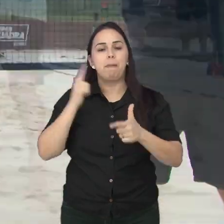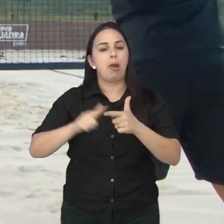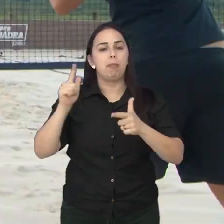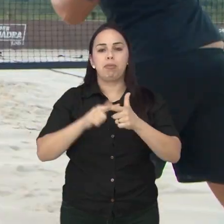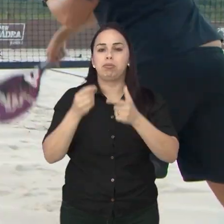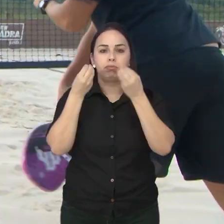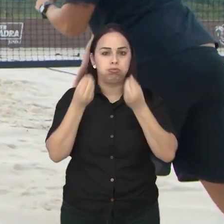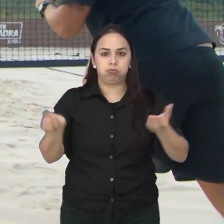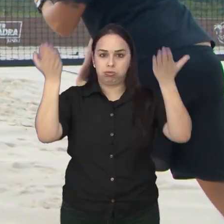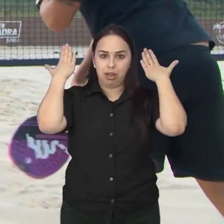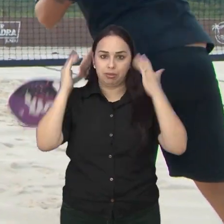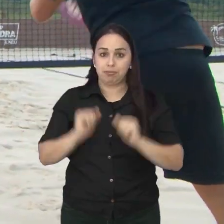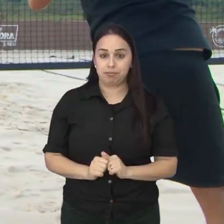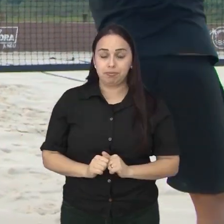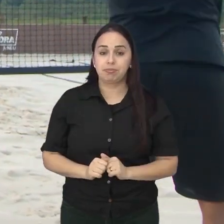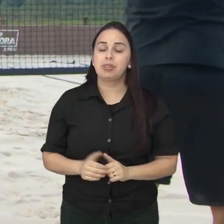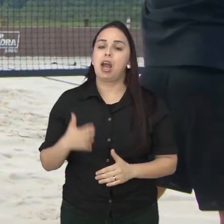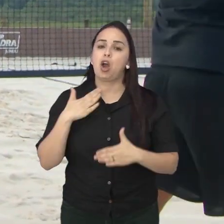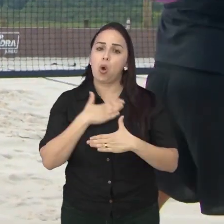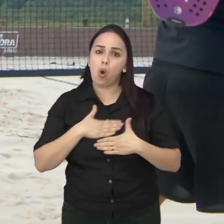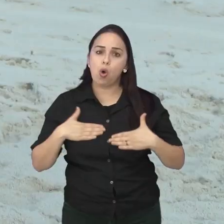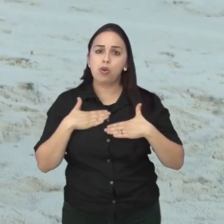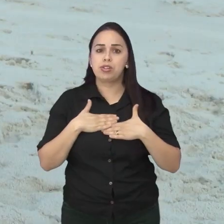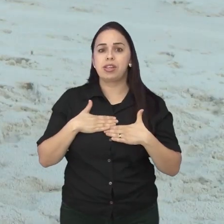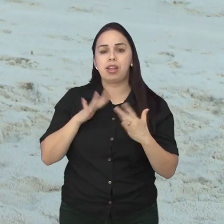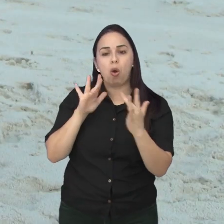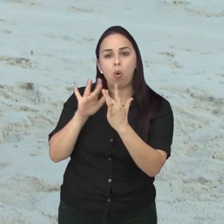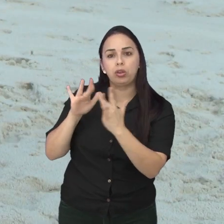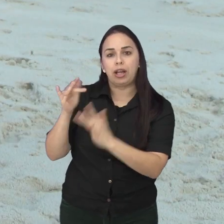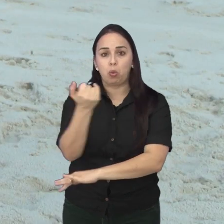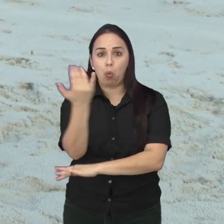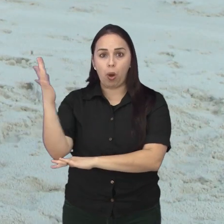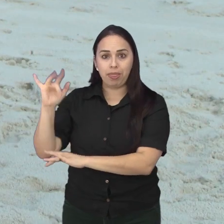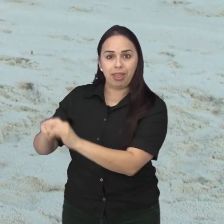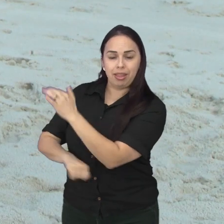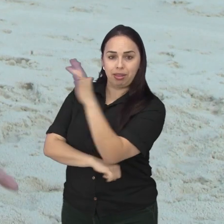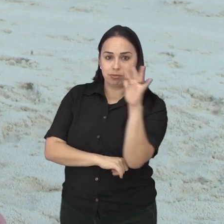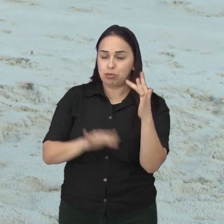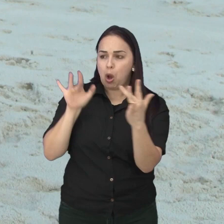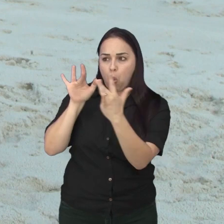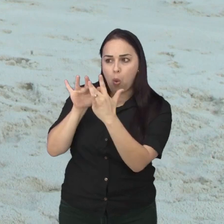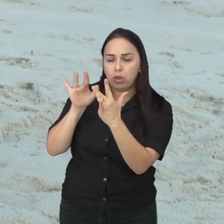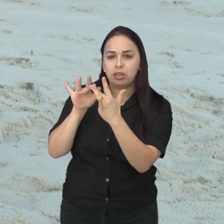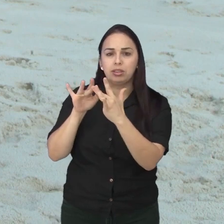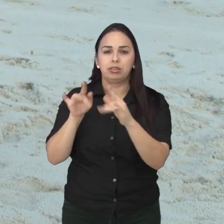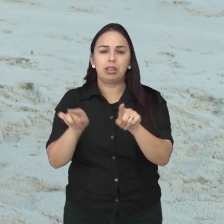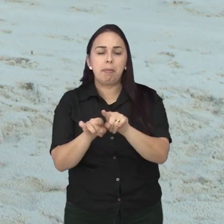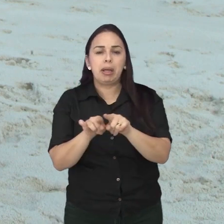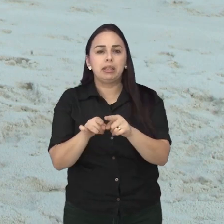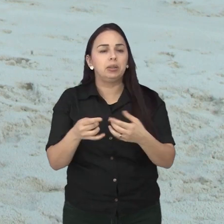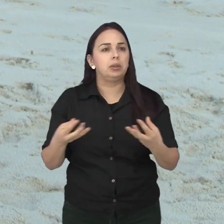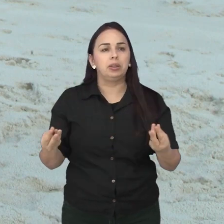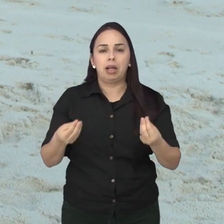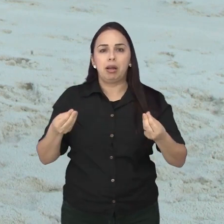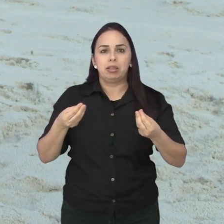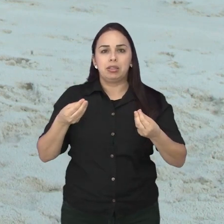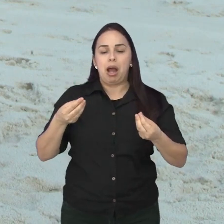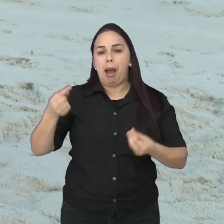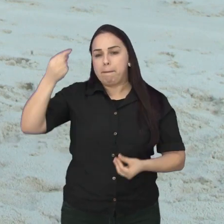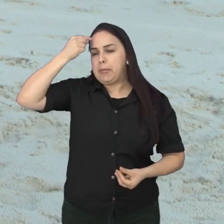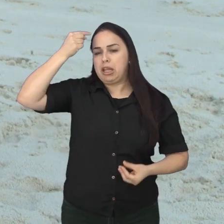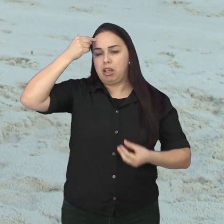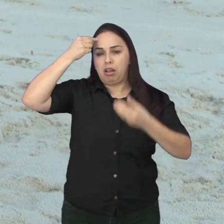relaxar e esquecer os problemas do dia a dia. É gostoso porque é um contato com a natureza, é onde você também tem um